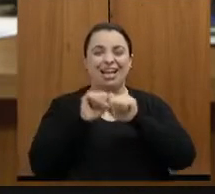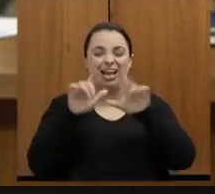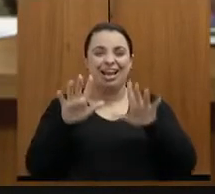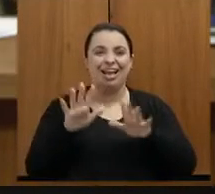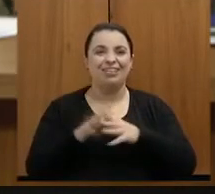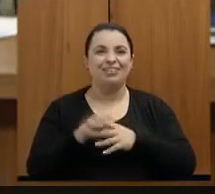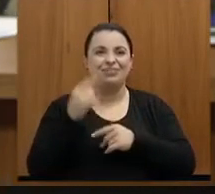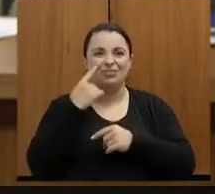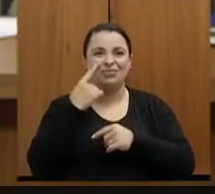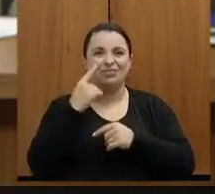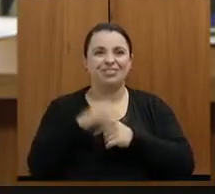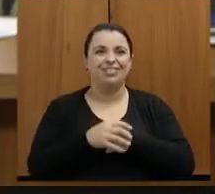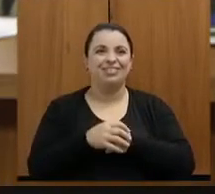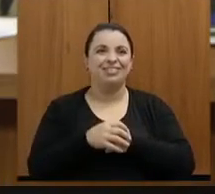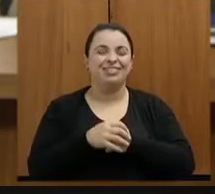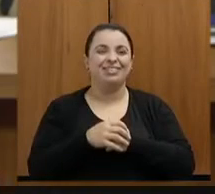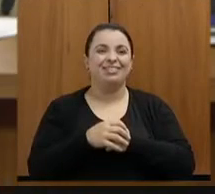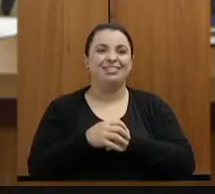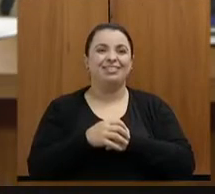eu ver se a animação veio.